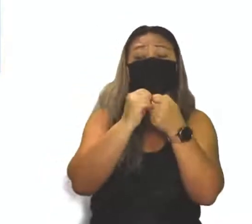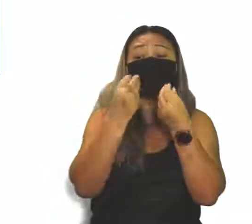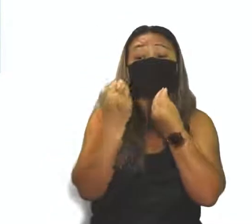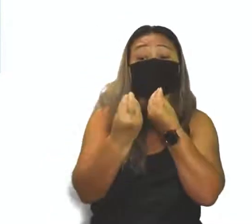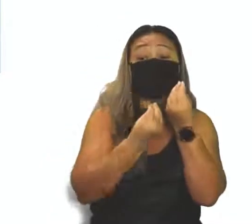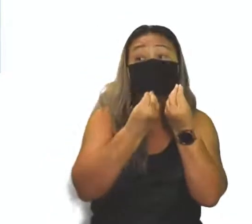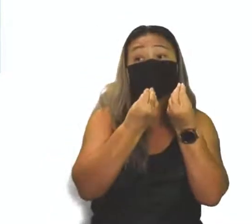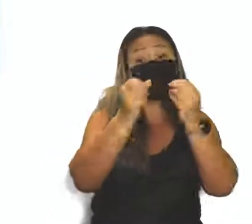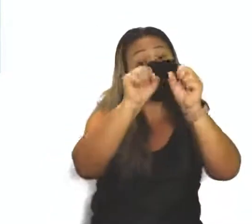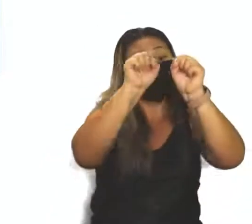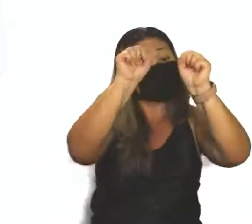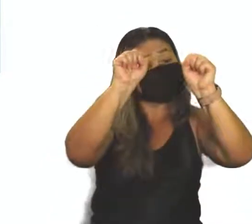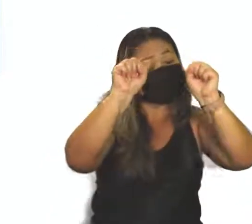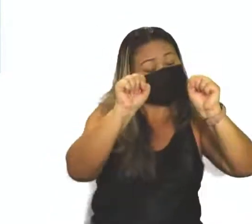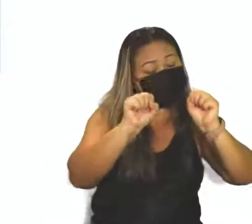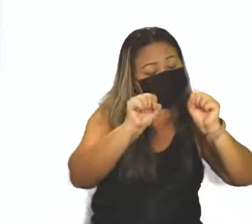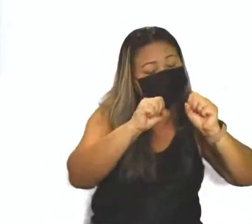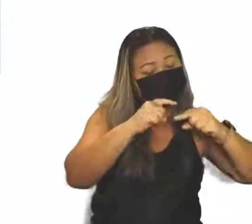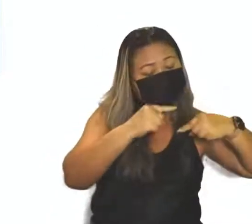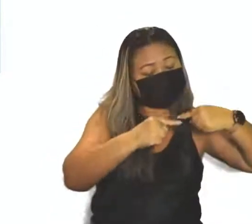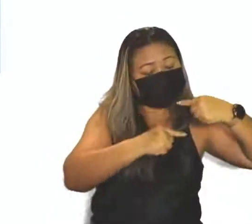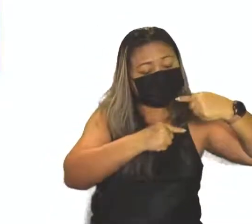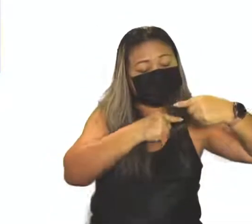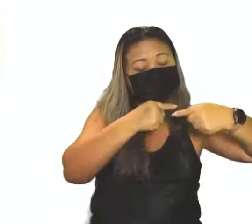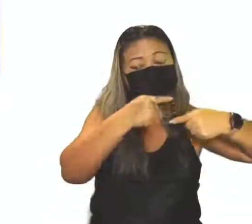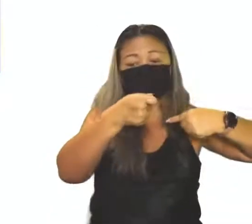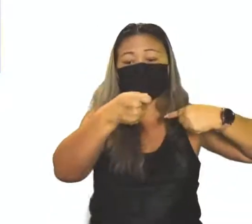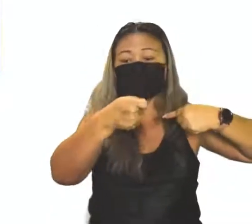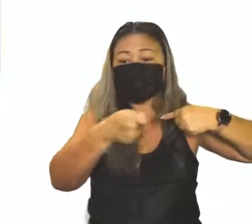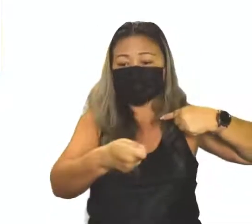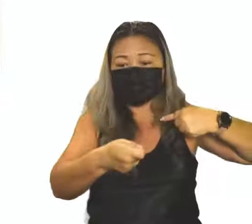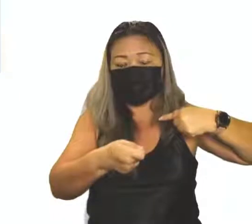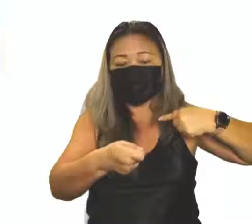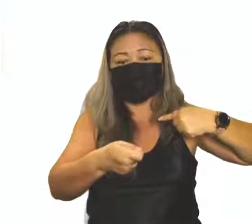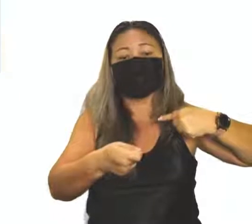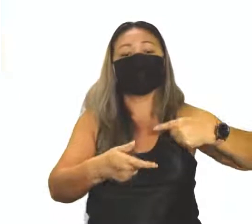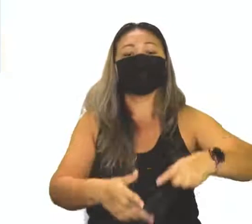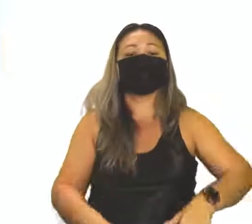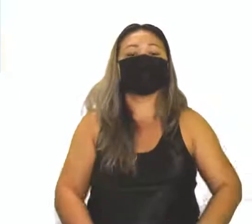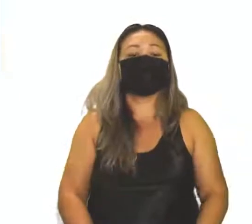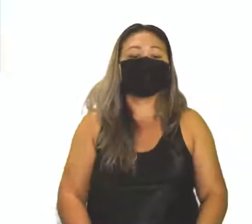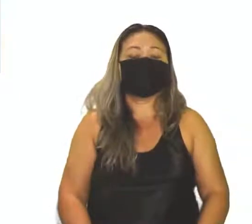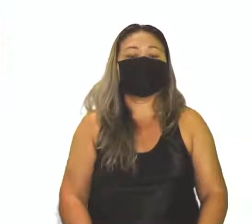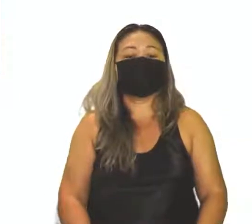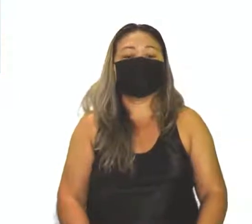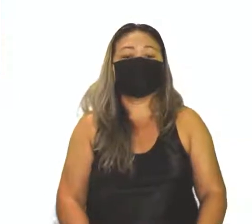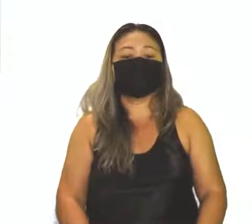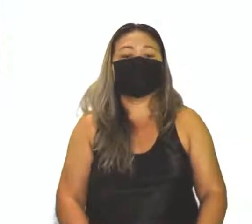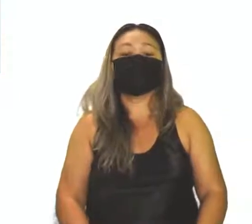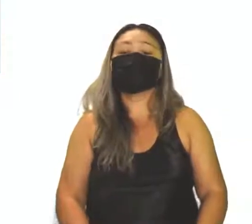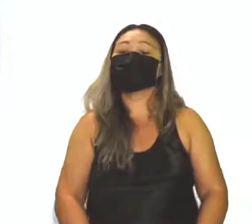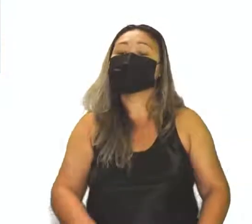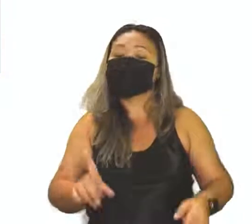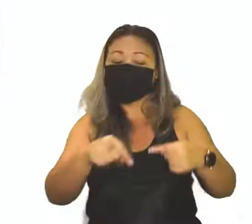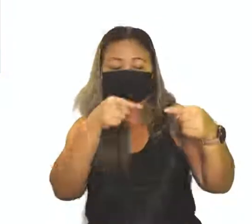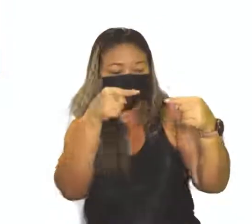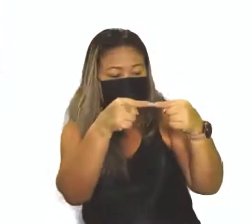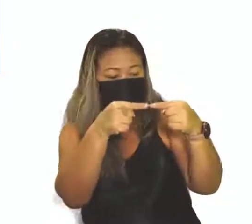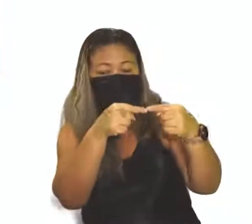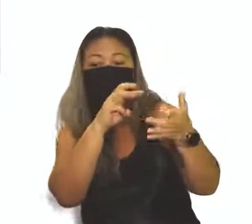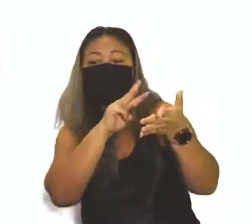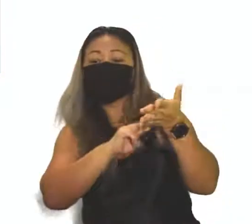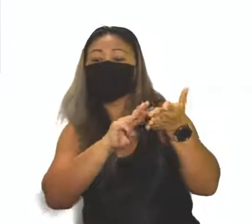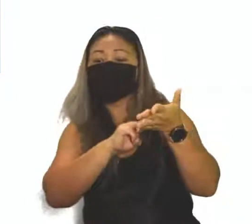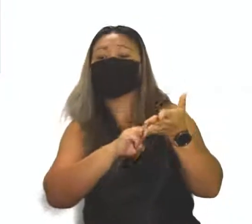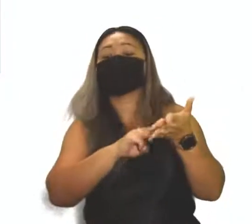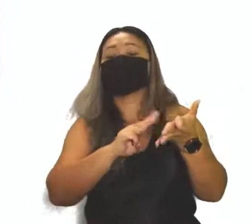modo sistemático. Olha, sistema, né? Tá aqui, ó. De acordo com o método.